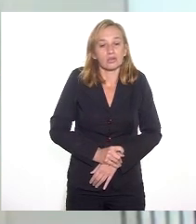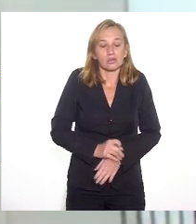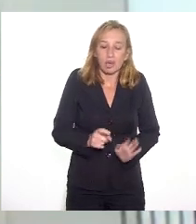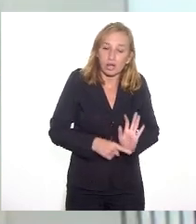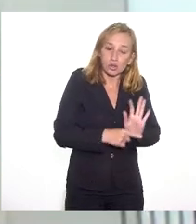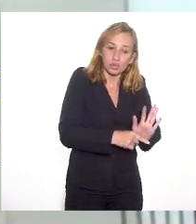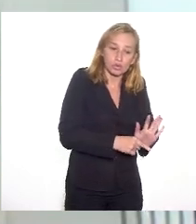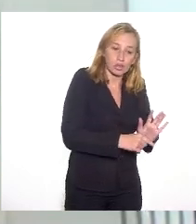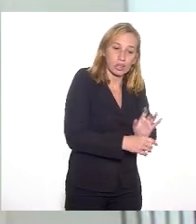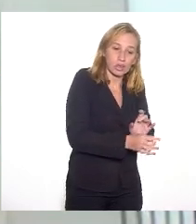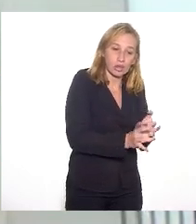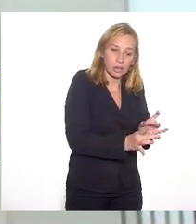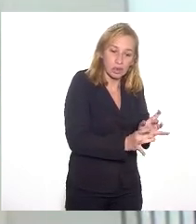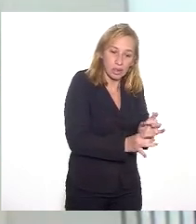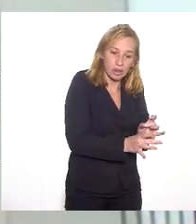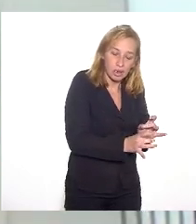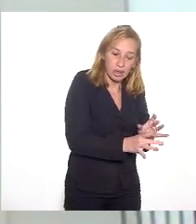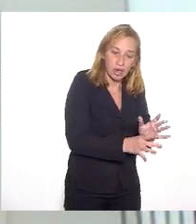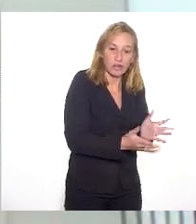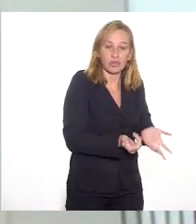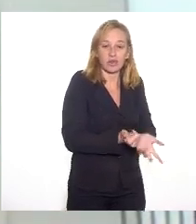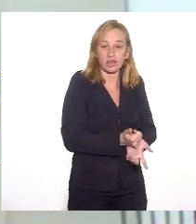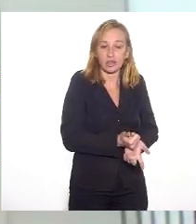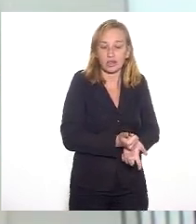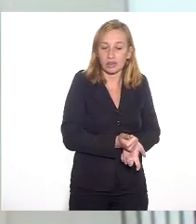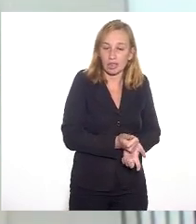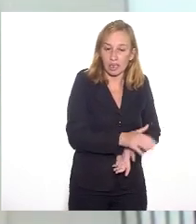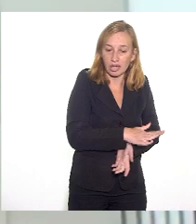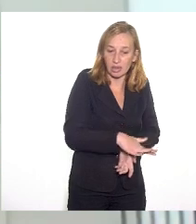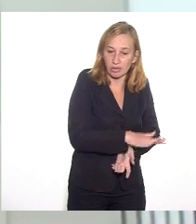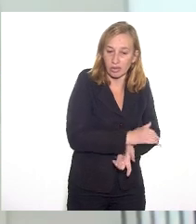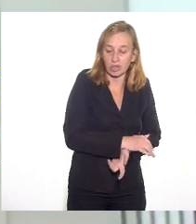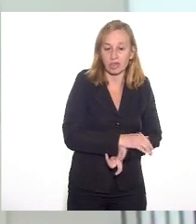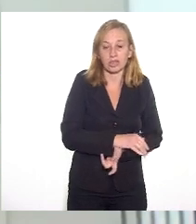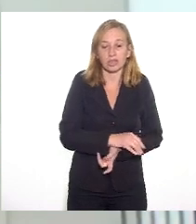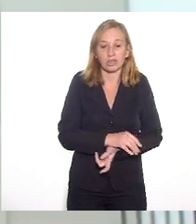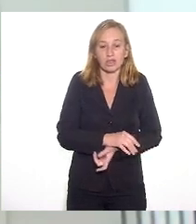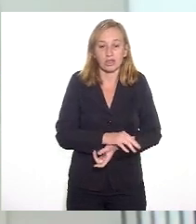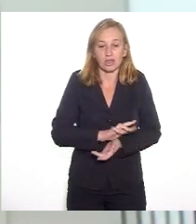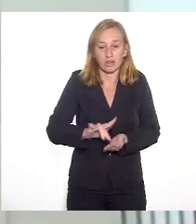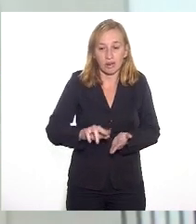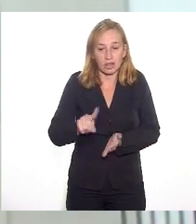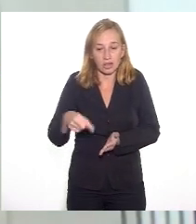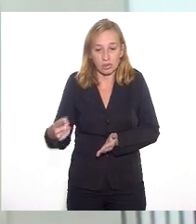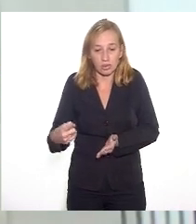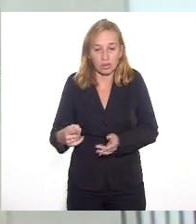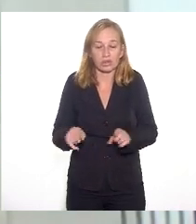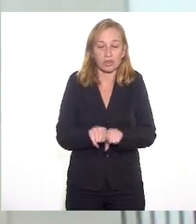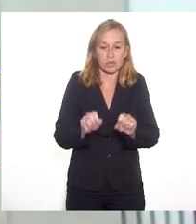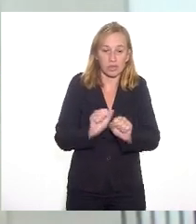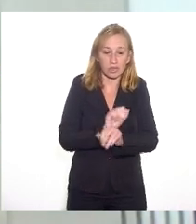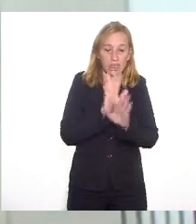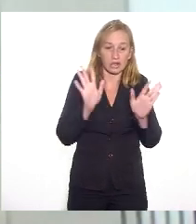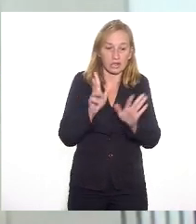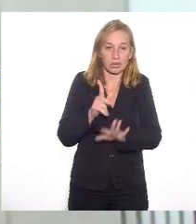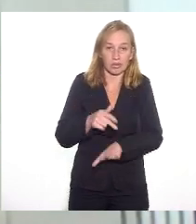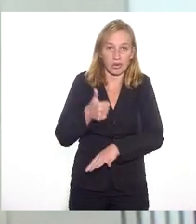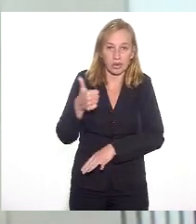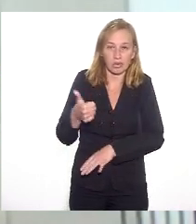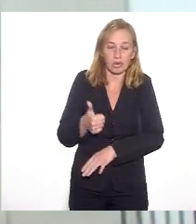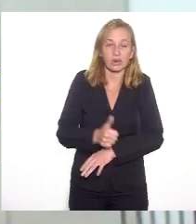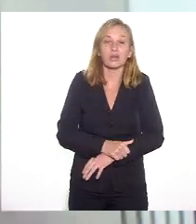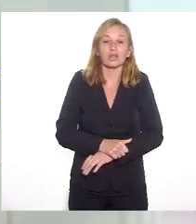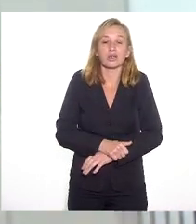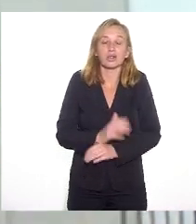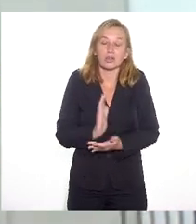com fomento ao consumo das famílias mais pobres, e por isso a gente também considera que tem que ter uma transparência maior. Então, essas são,